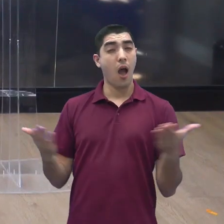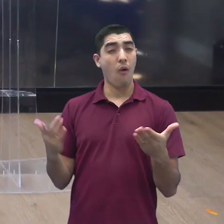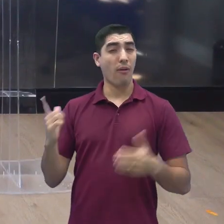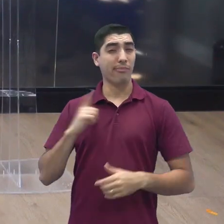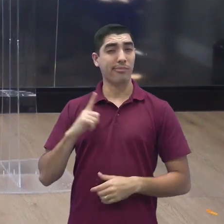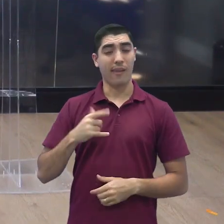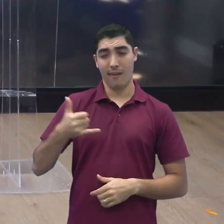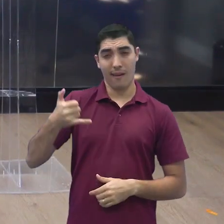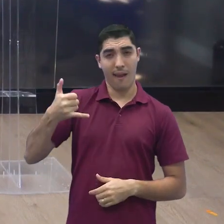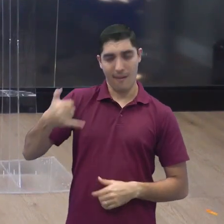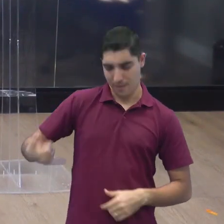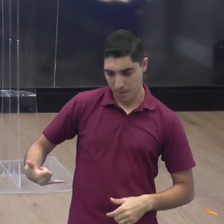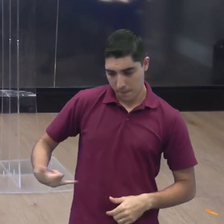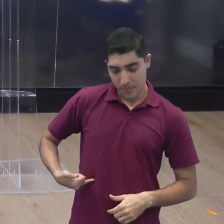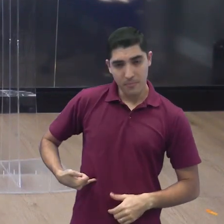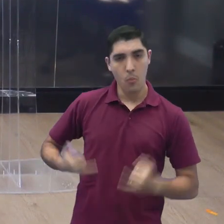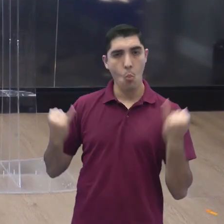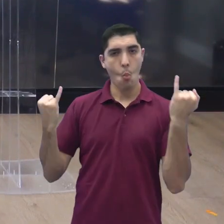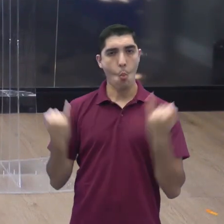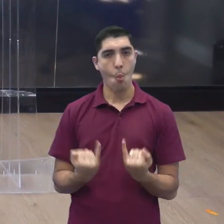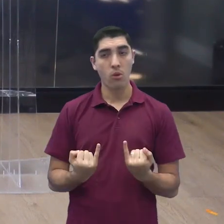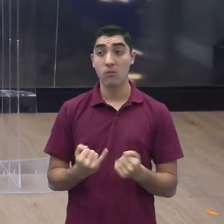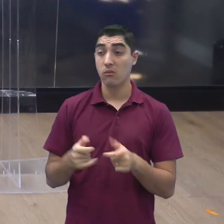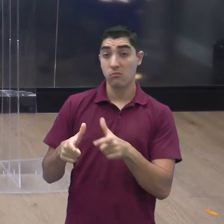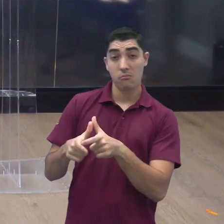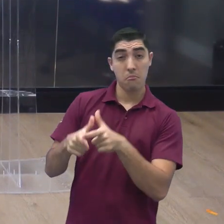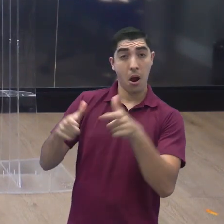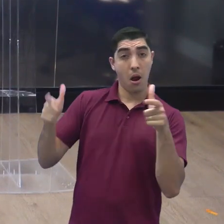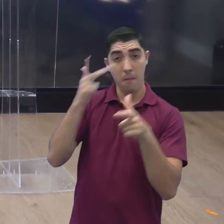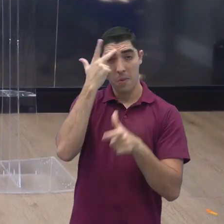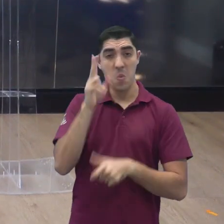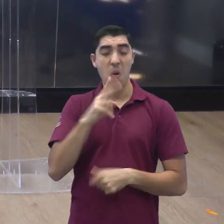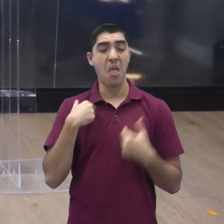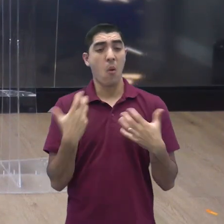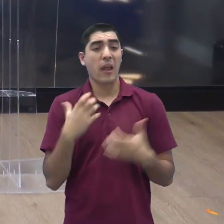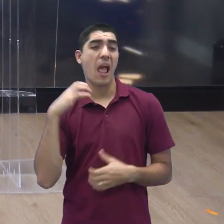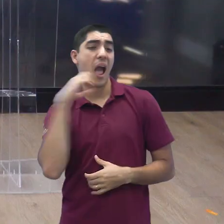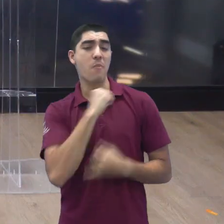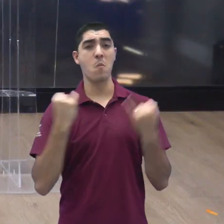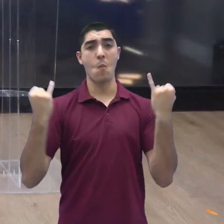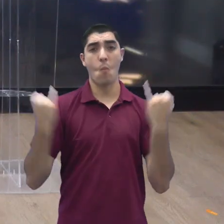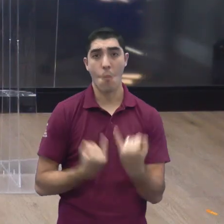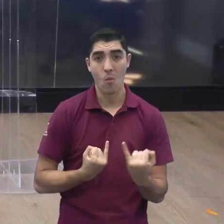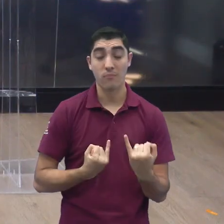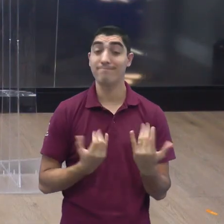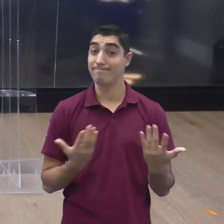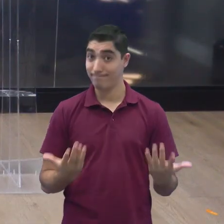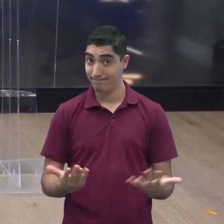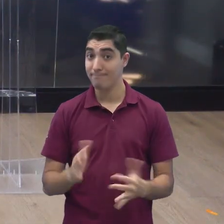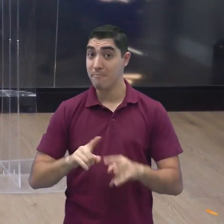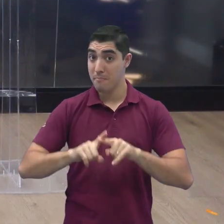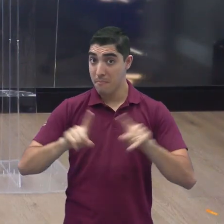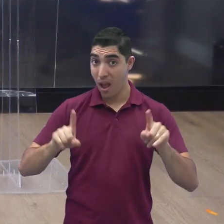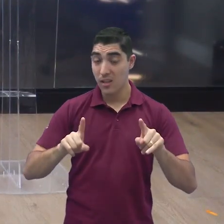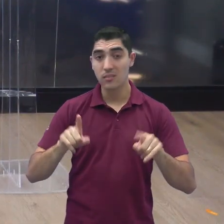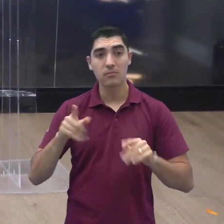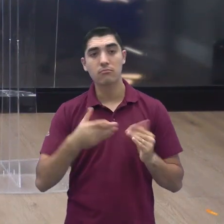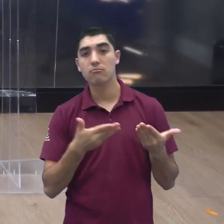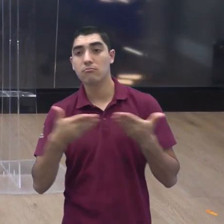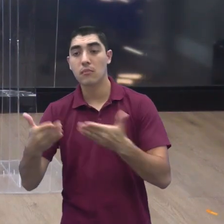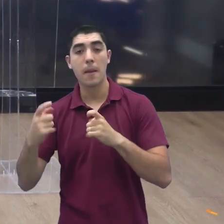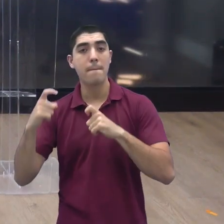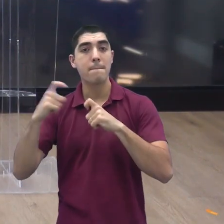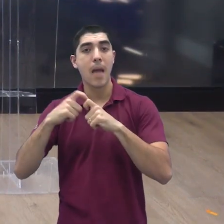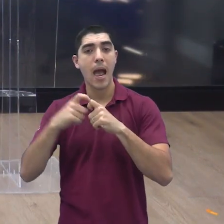As canetas emagrecedoras vêm sendo cada vez mais usadas por pessoas que desejam emagrecer de forma rápida,